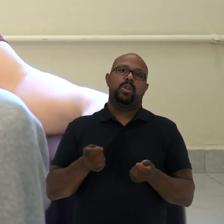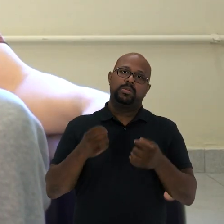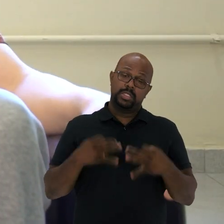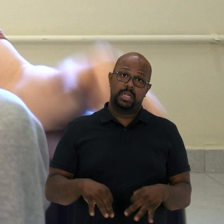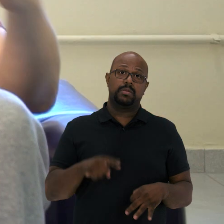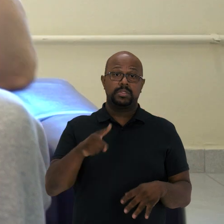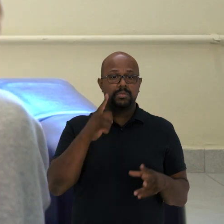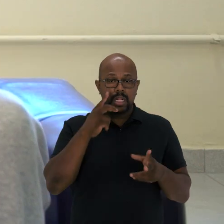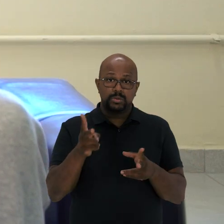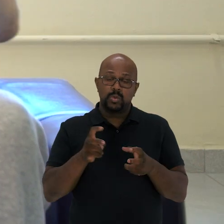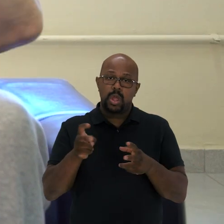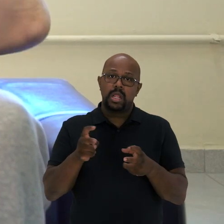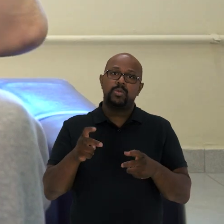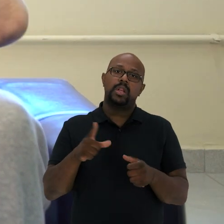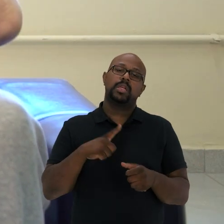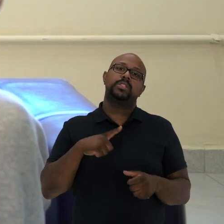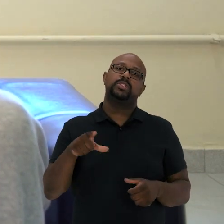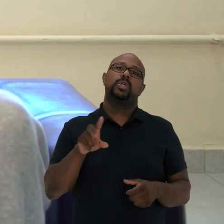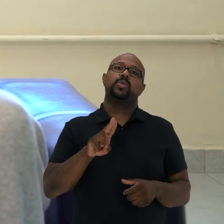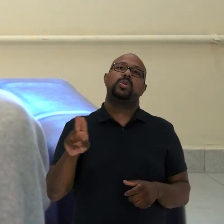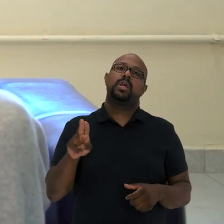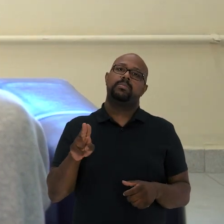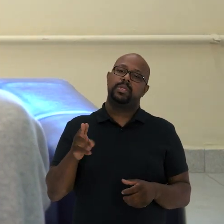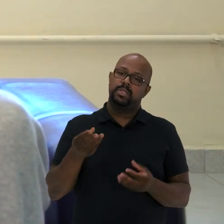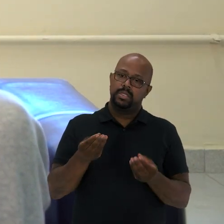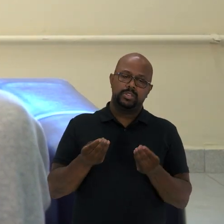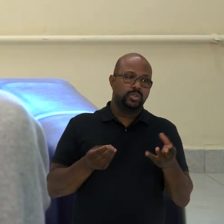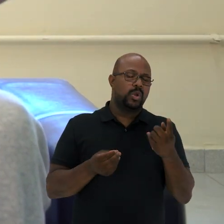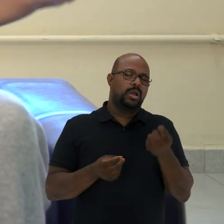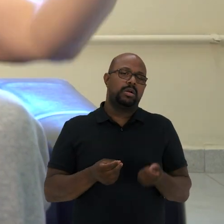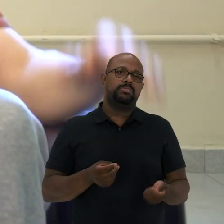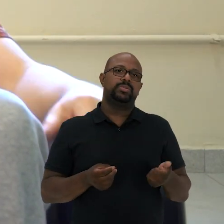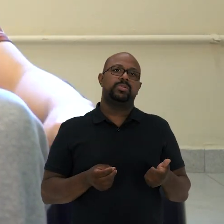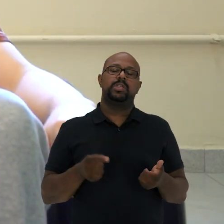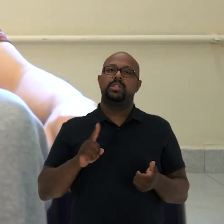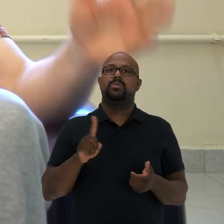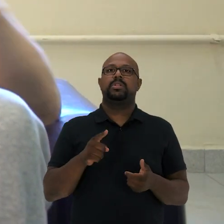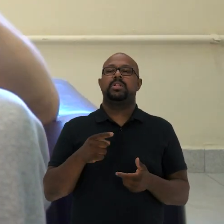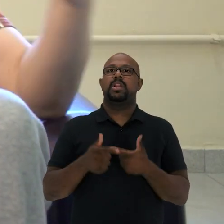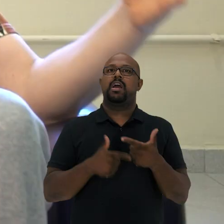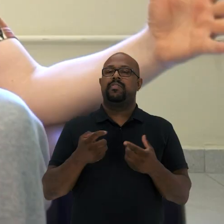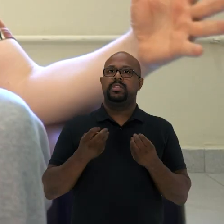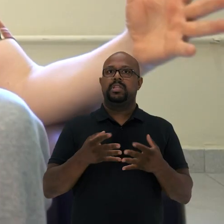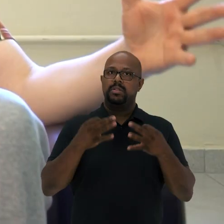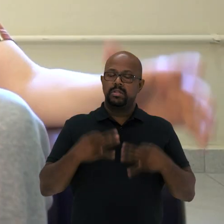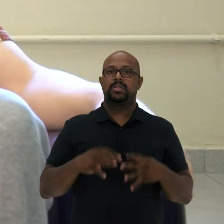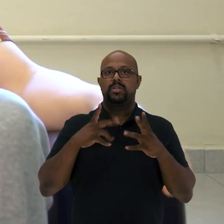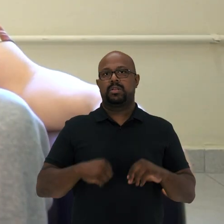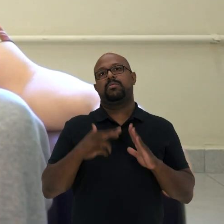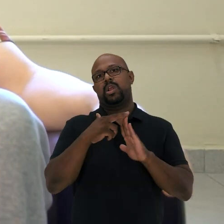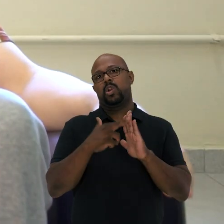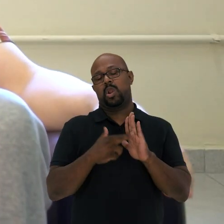do que seria. Passou a ser uma exploradora que te deu uma ponta e não estava dentro daquilo que